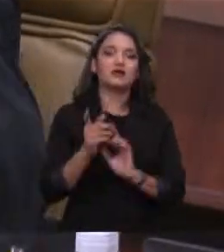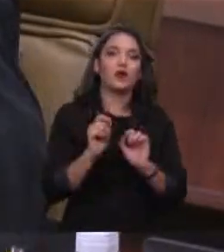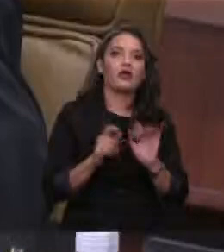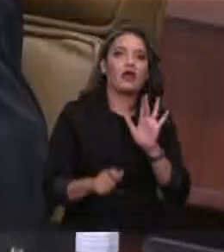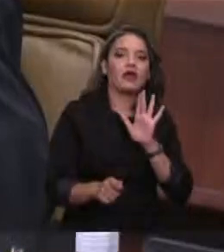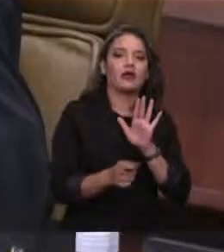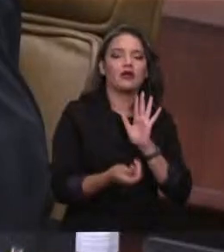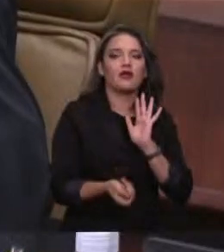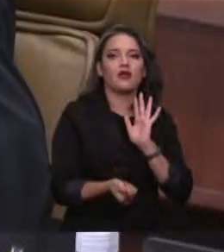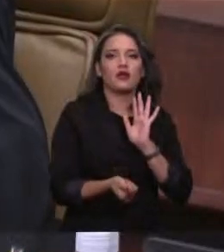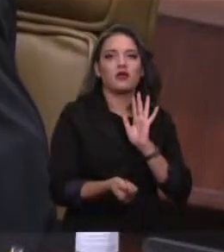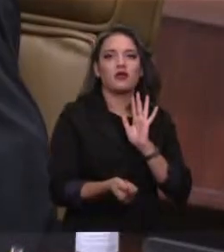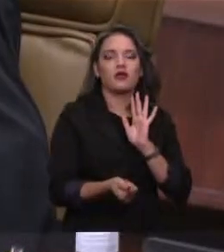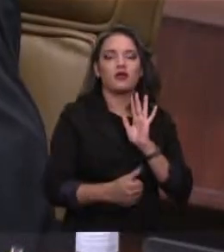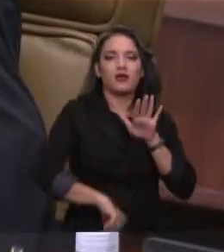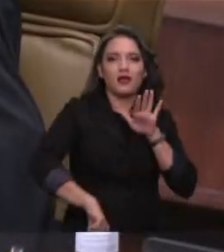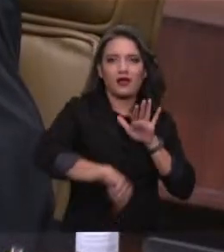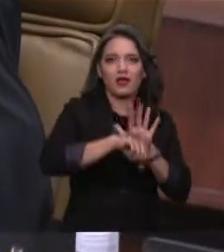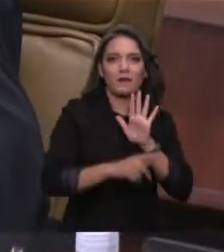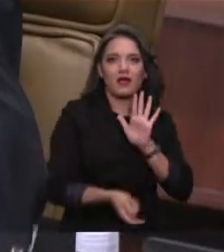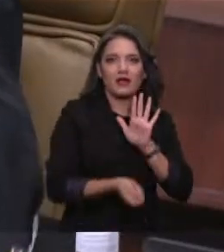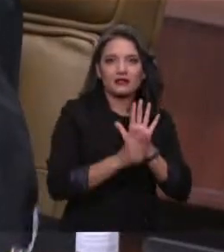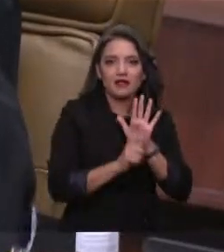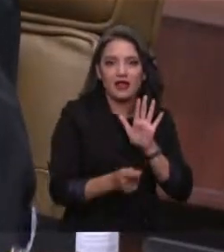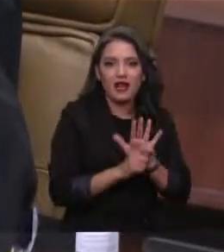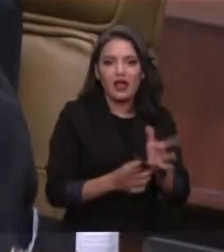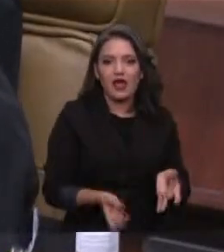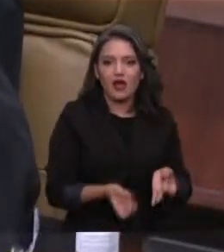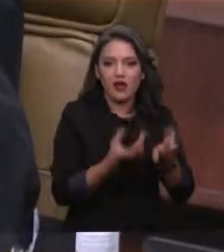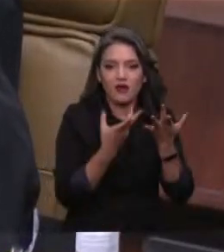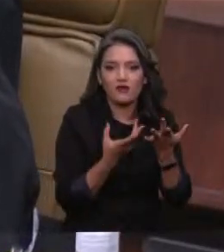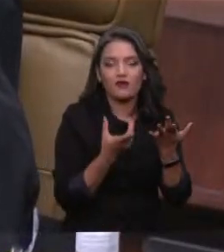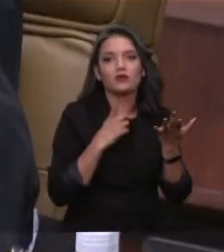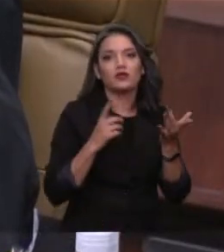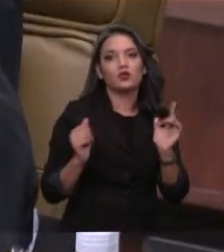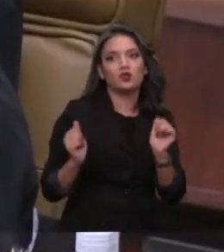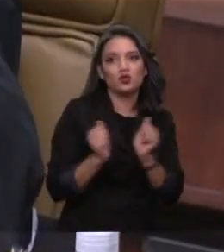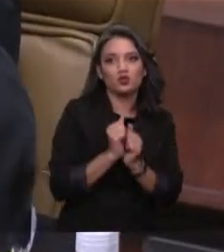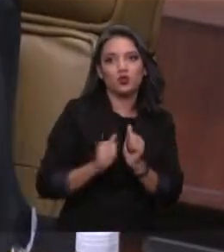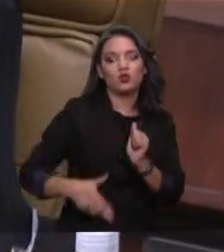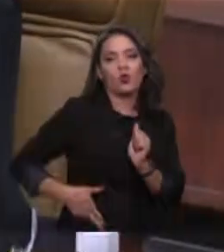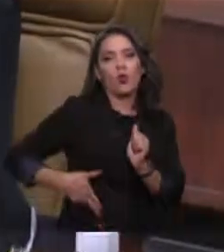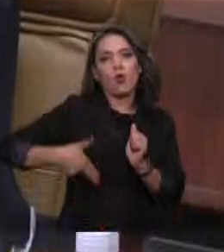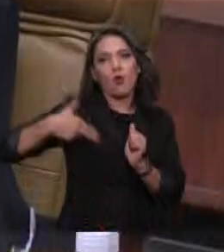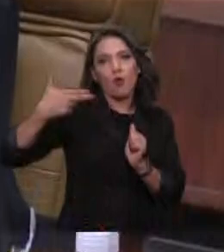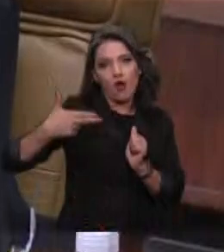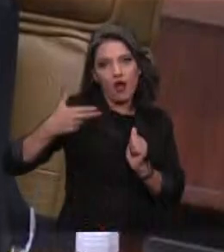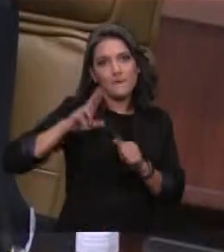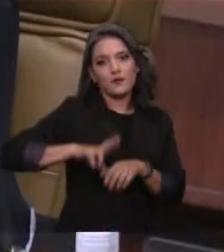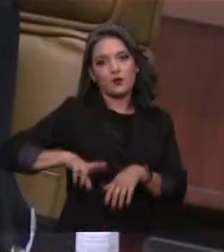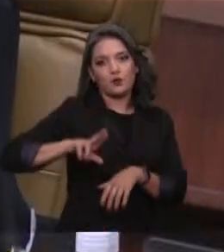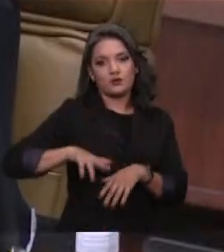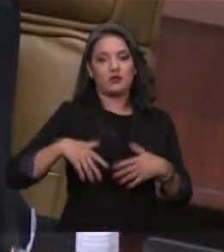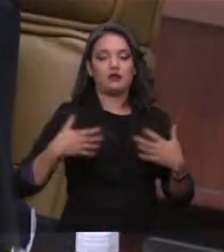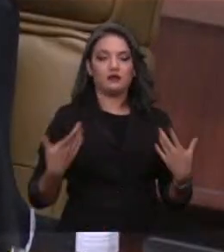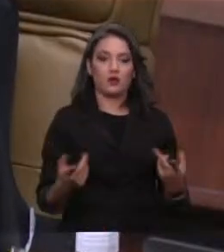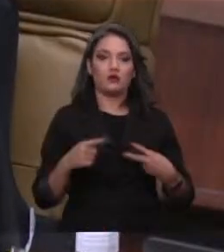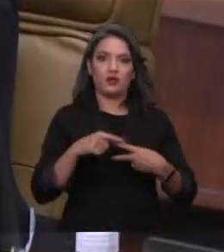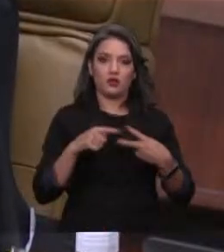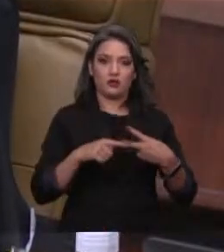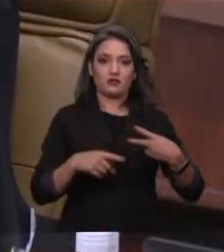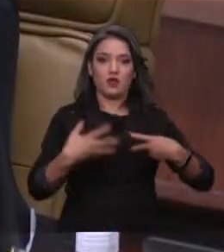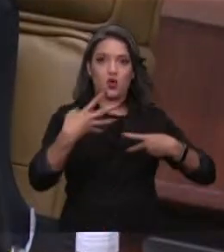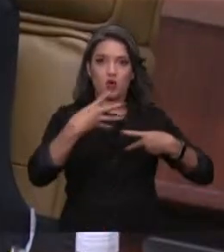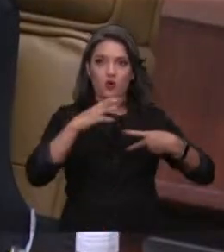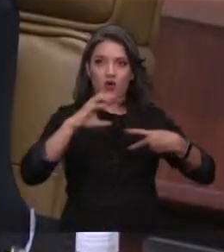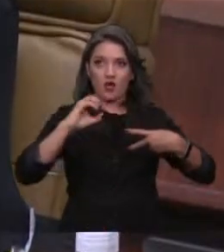tráfico praticado com emprego de arma de fogo. Então, eu aplico o 40,